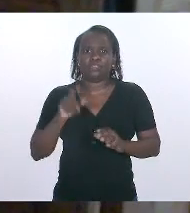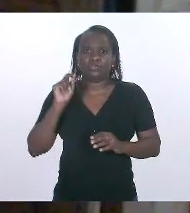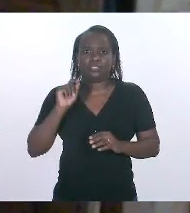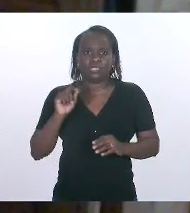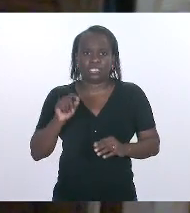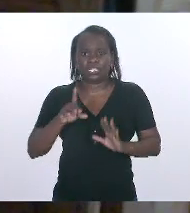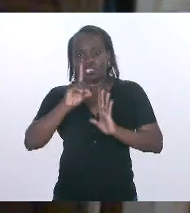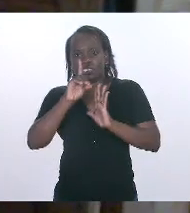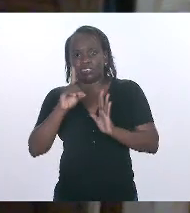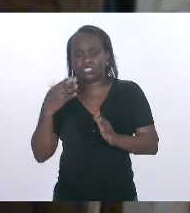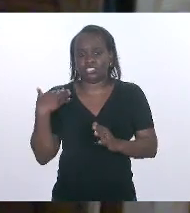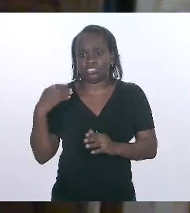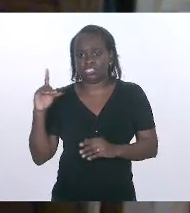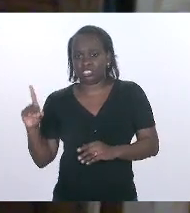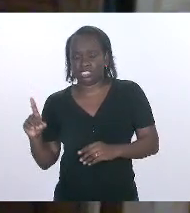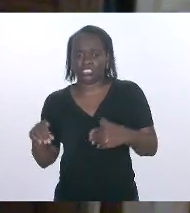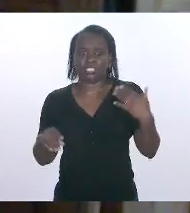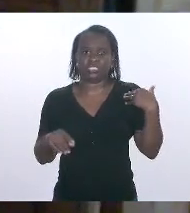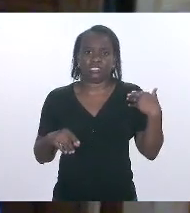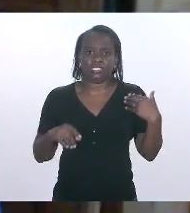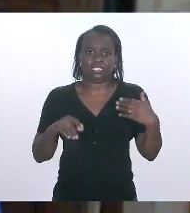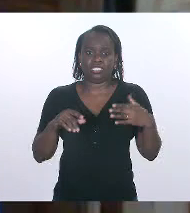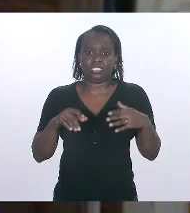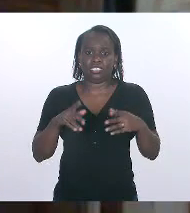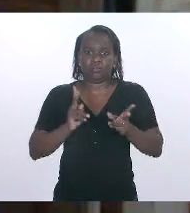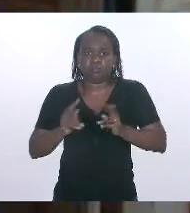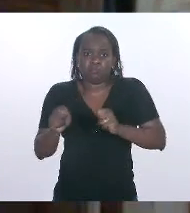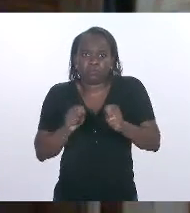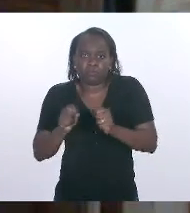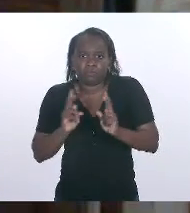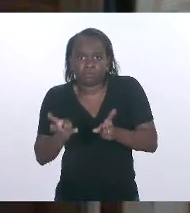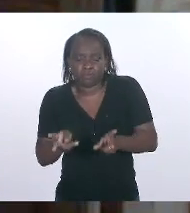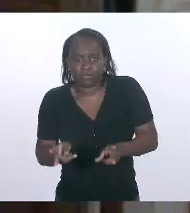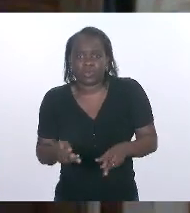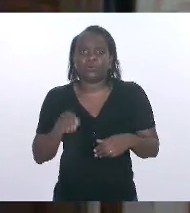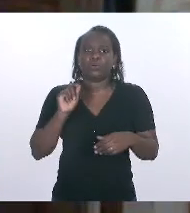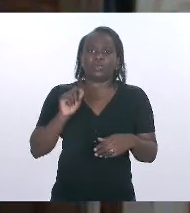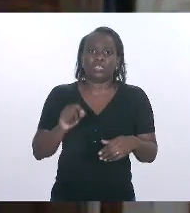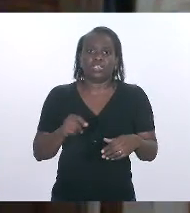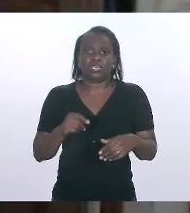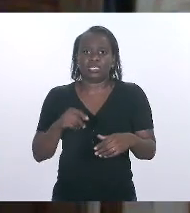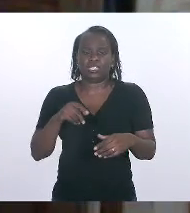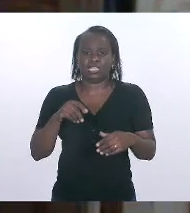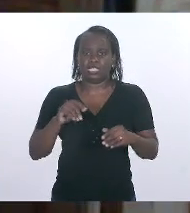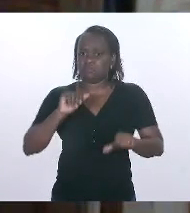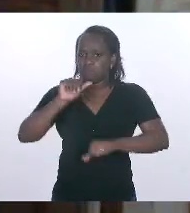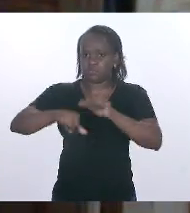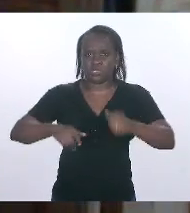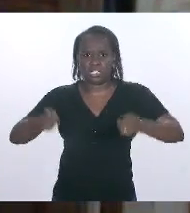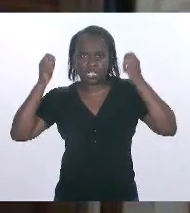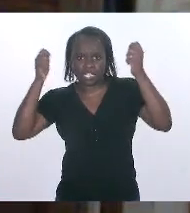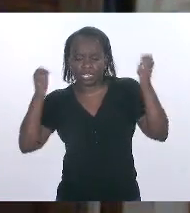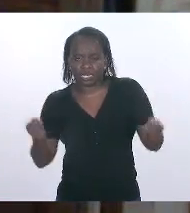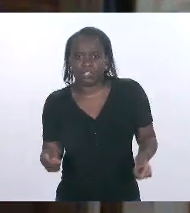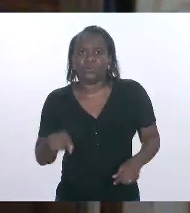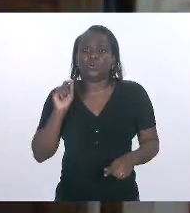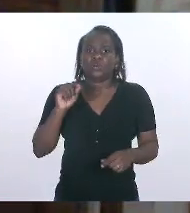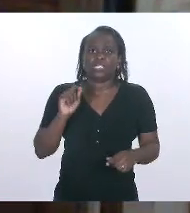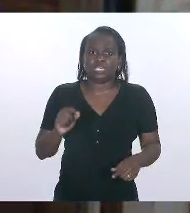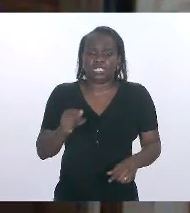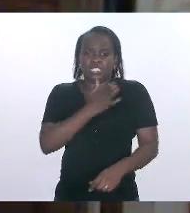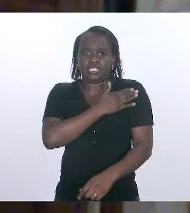é direita, o que é conservador, o que é ser reacionário, o que